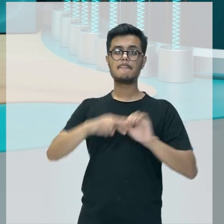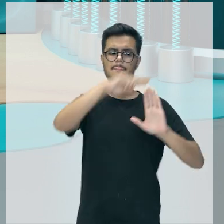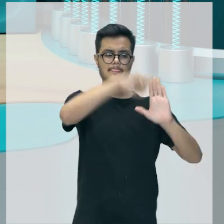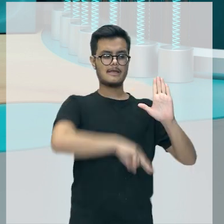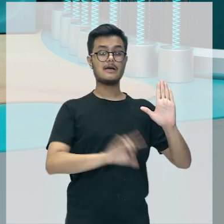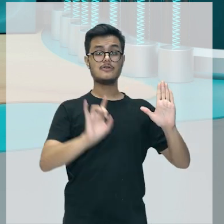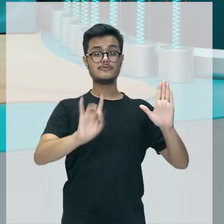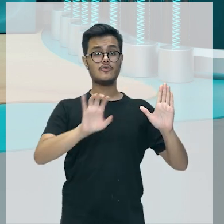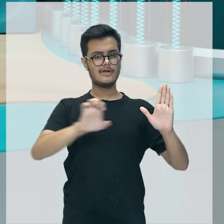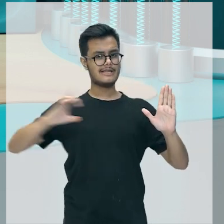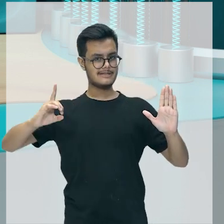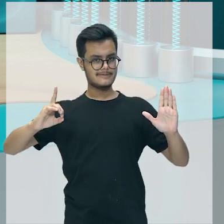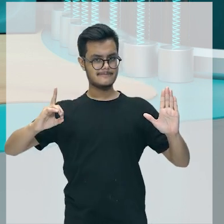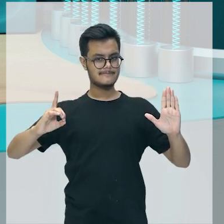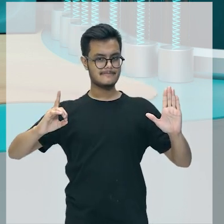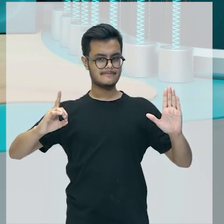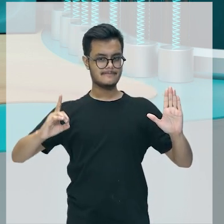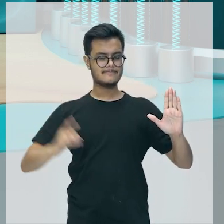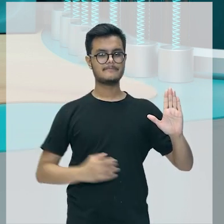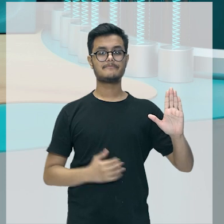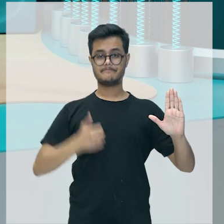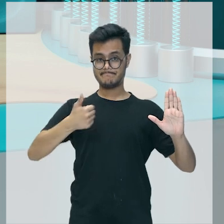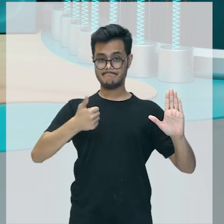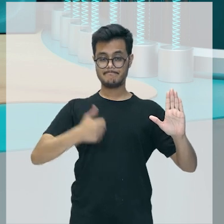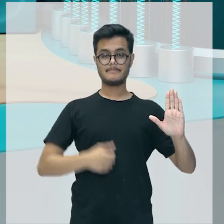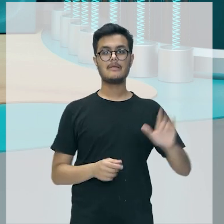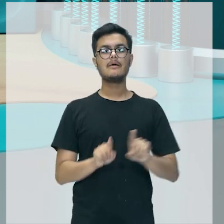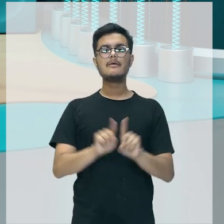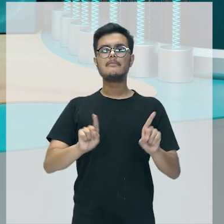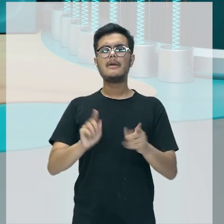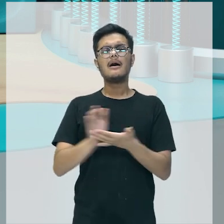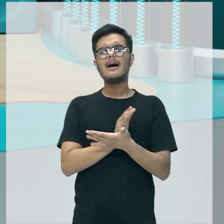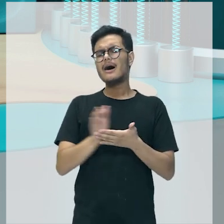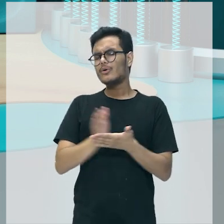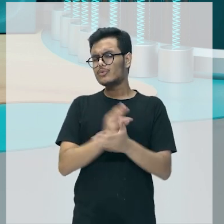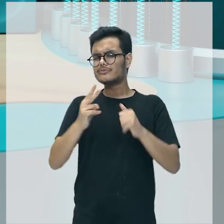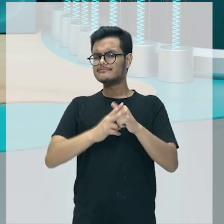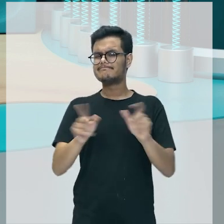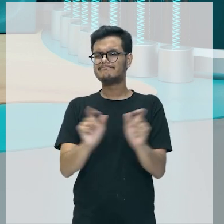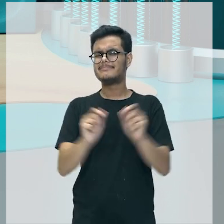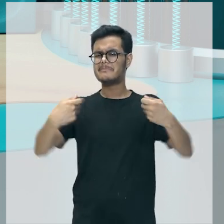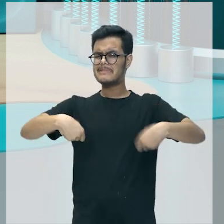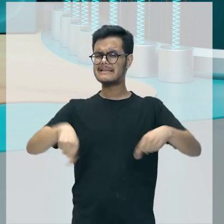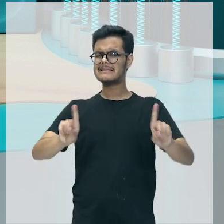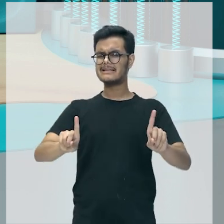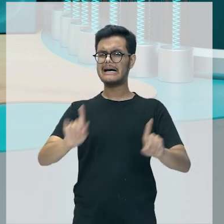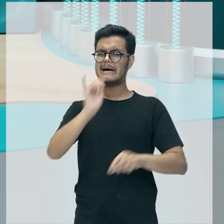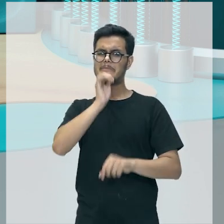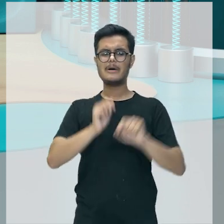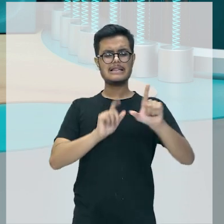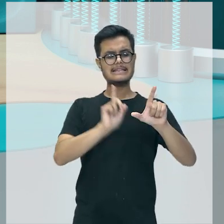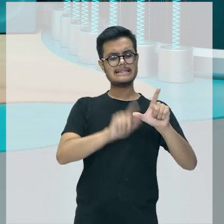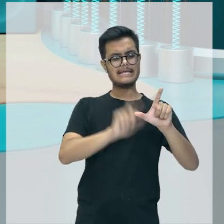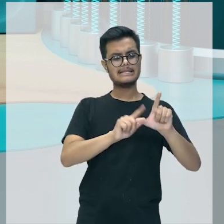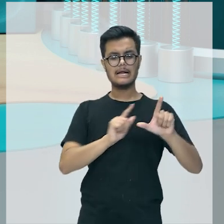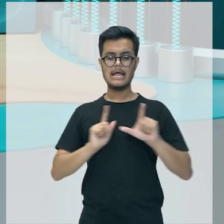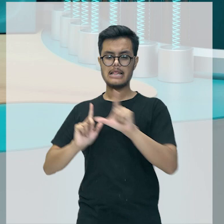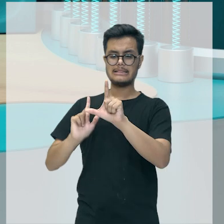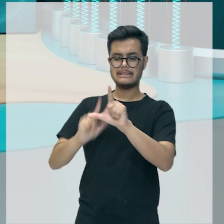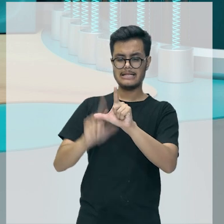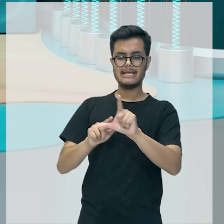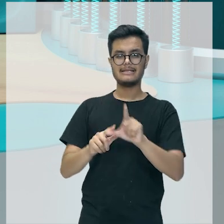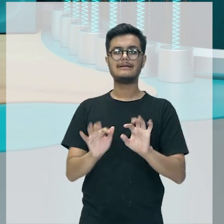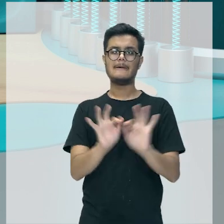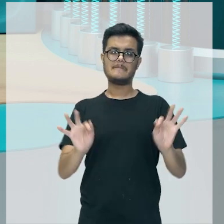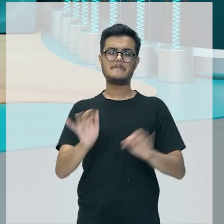só acrescentar ED, e tem as exceções, como é o caso de verbos que já acabam em